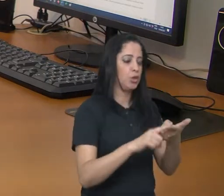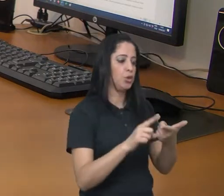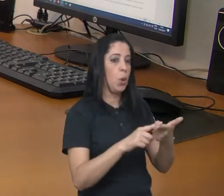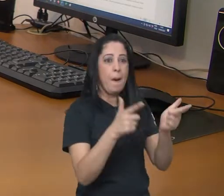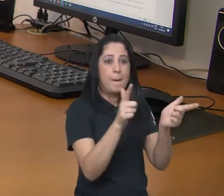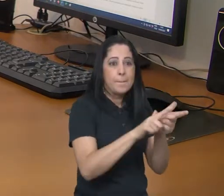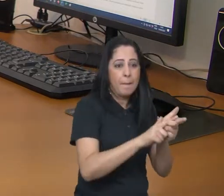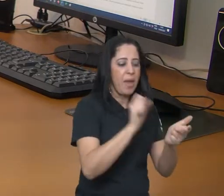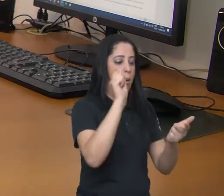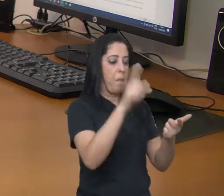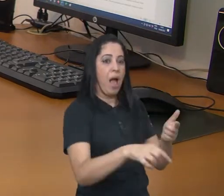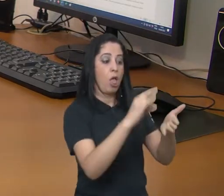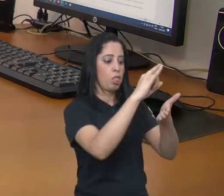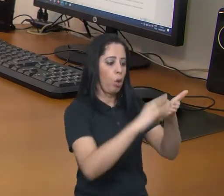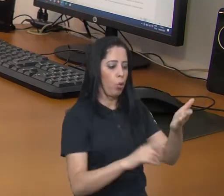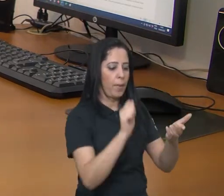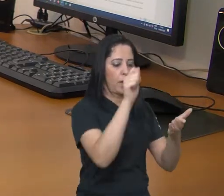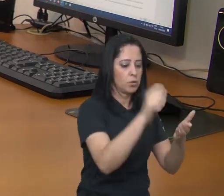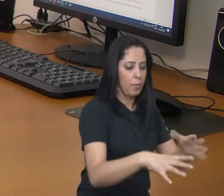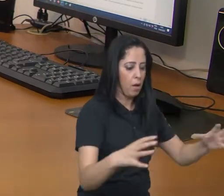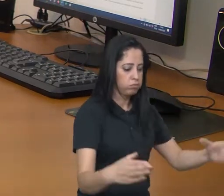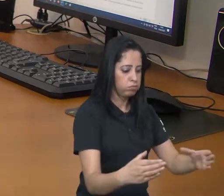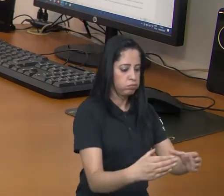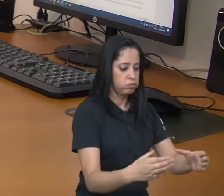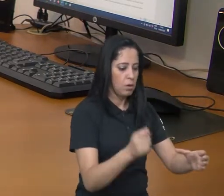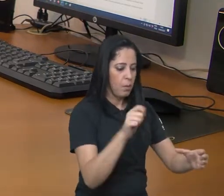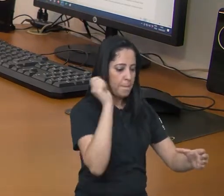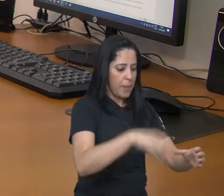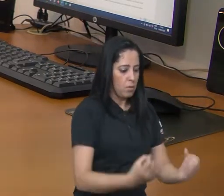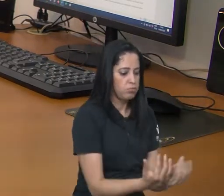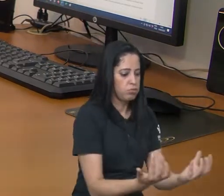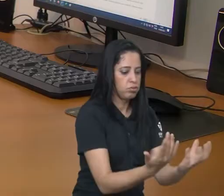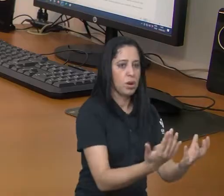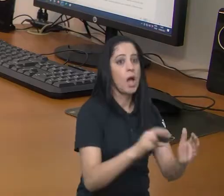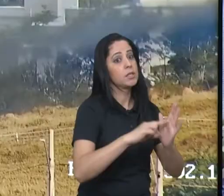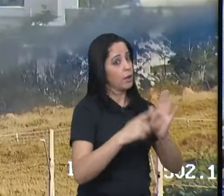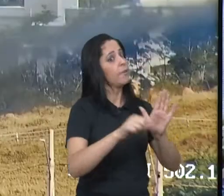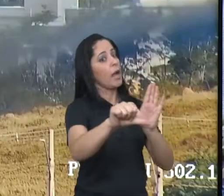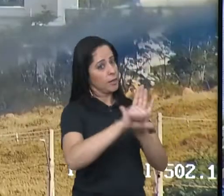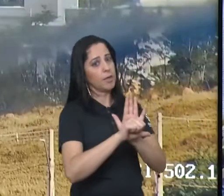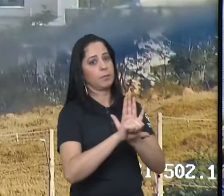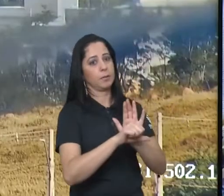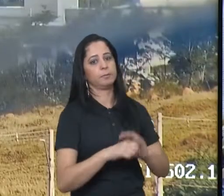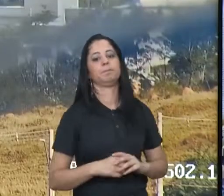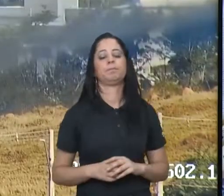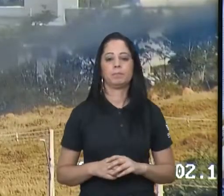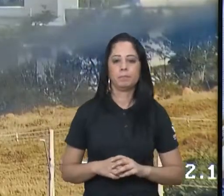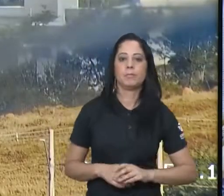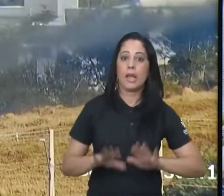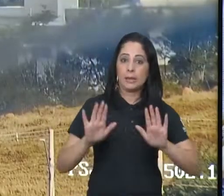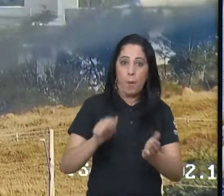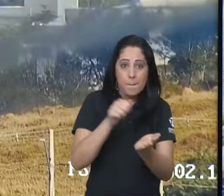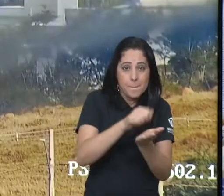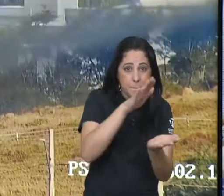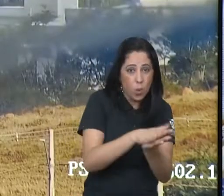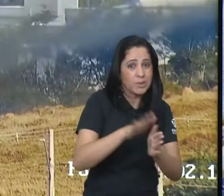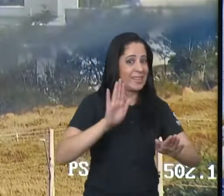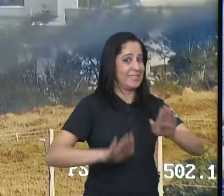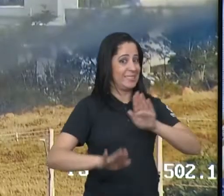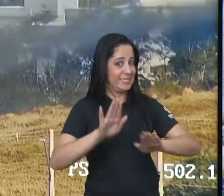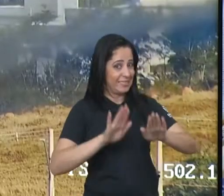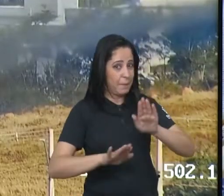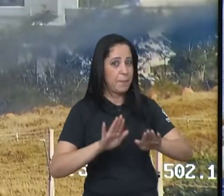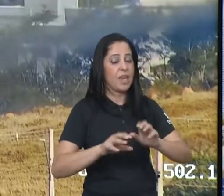lixo, de um resíduo, de papéis e documentos, está cometendo um crime ambiental. E as penalizações dependem da intensidade